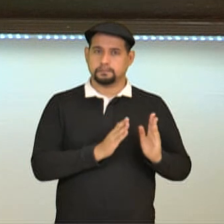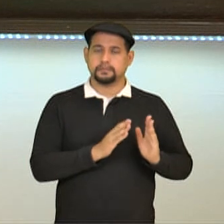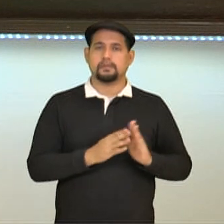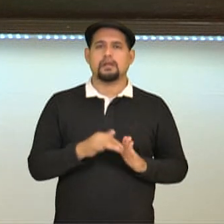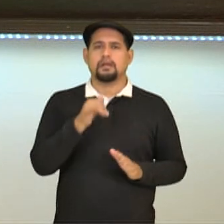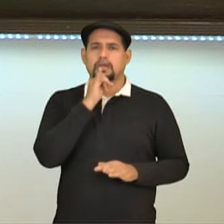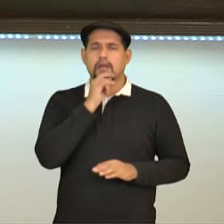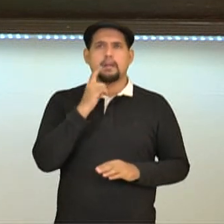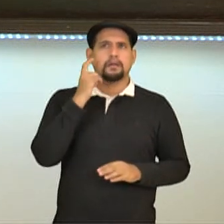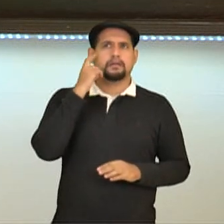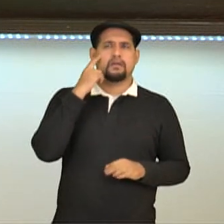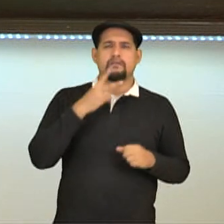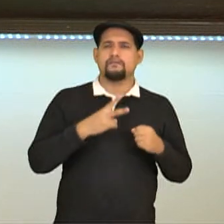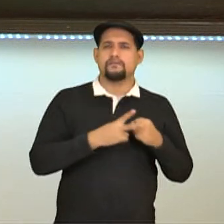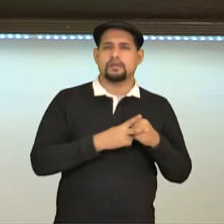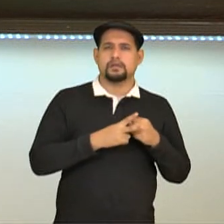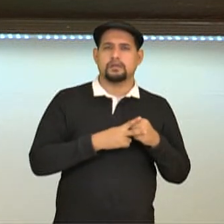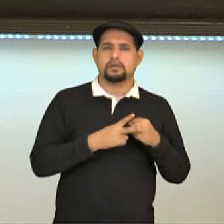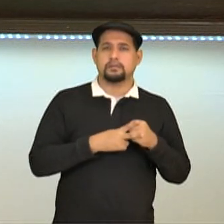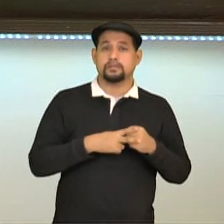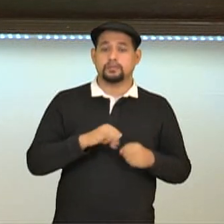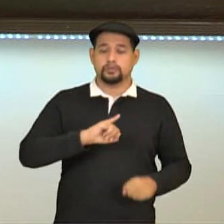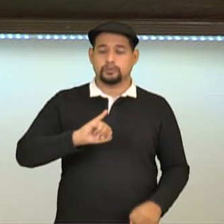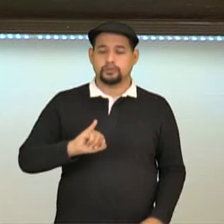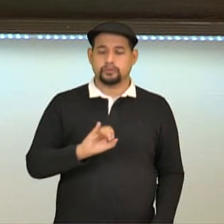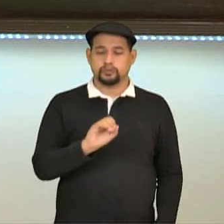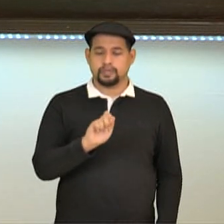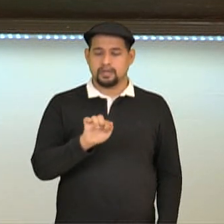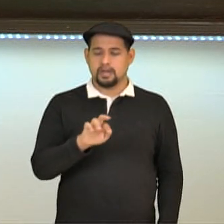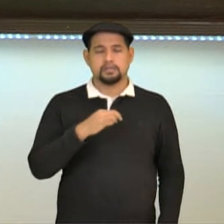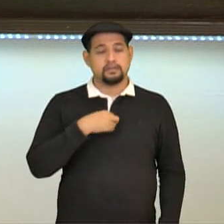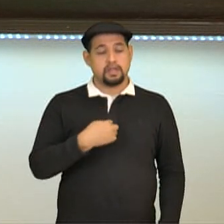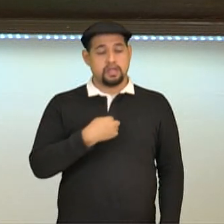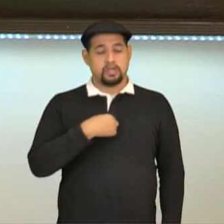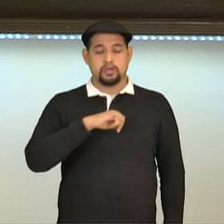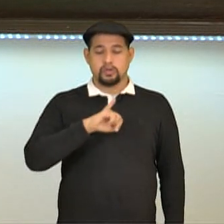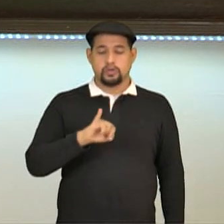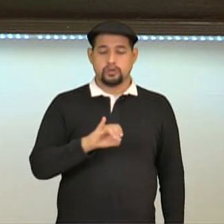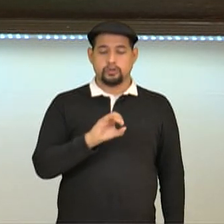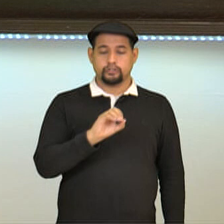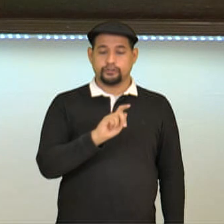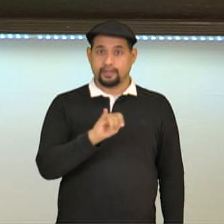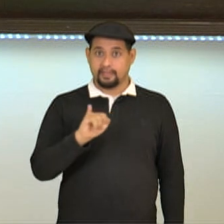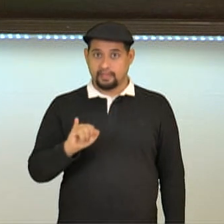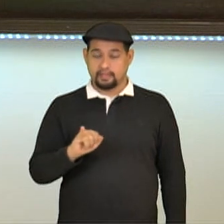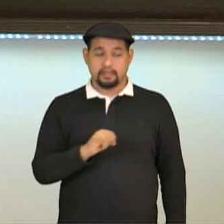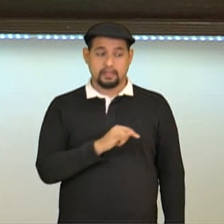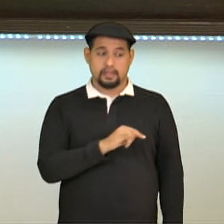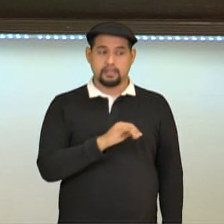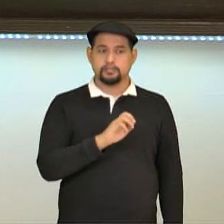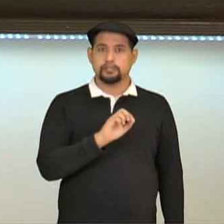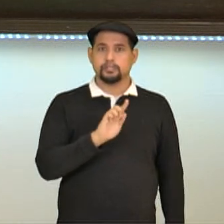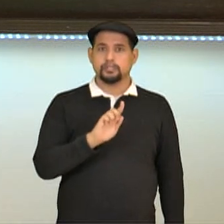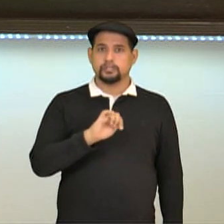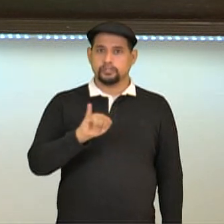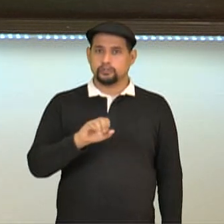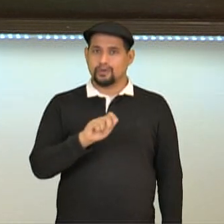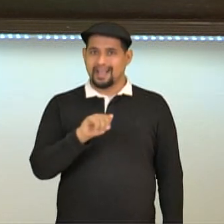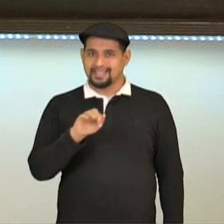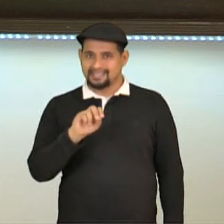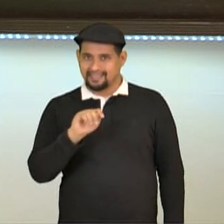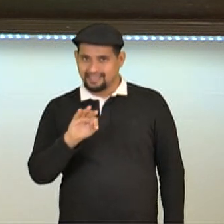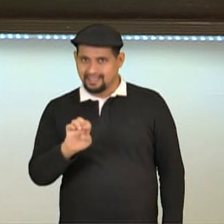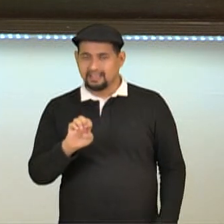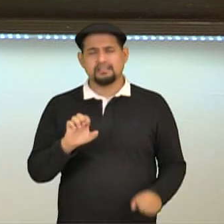Então, se a gente pensar no verbo jogar, ficaria eu joguei, tu jogaste, ele jogou. Nós jogamos, vós jogastes,